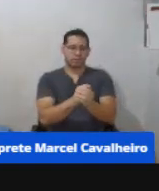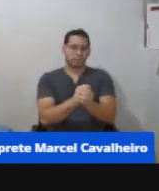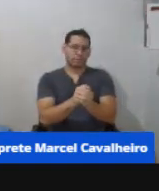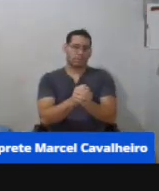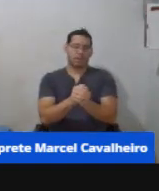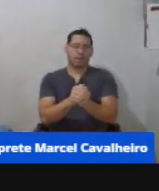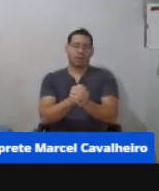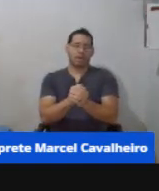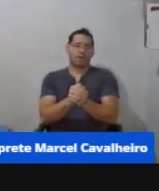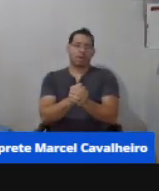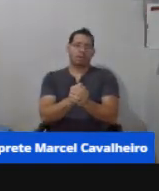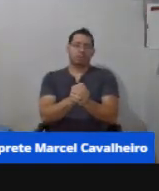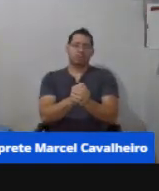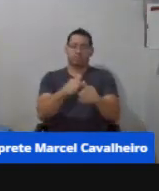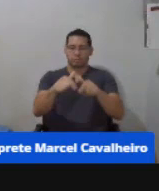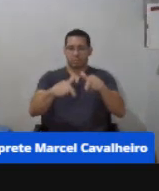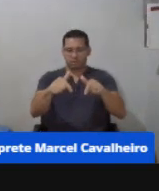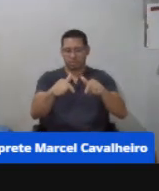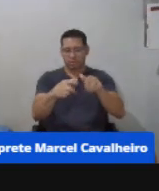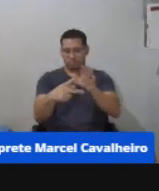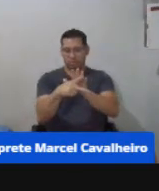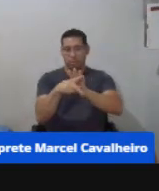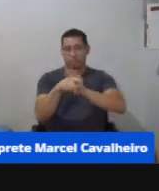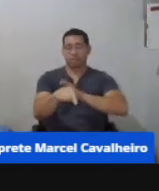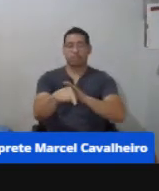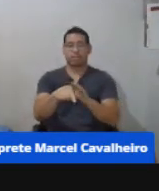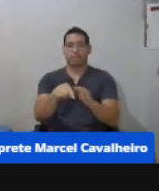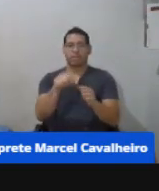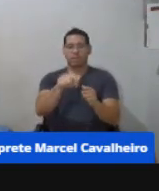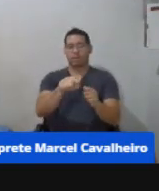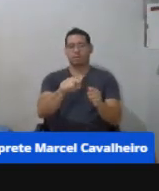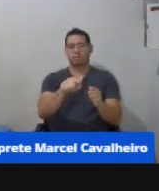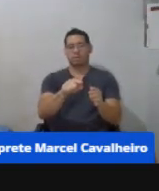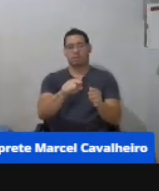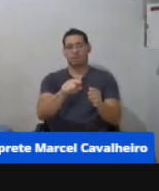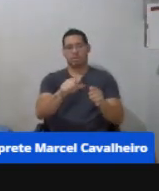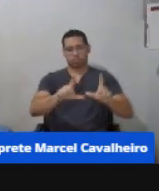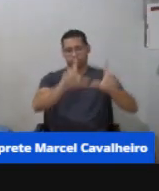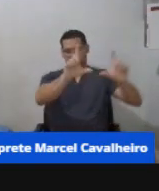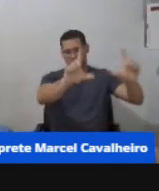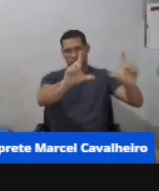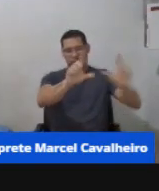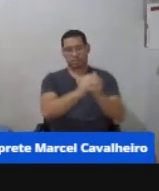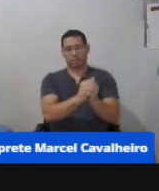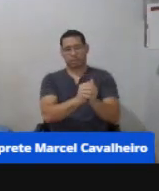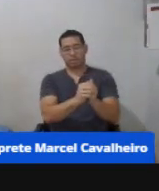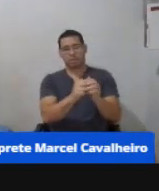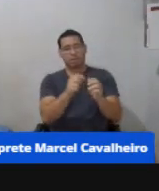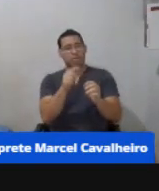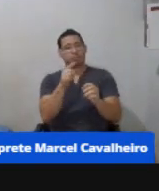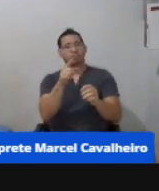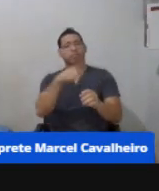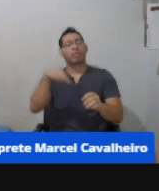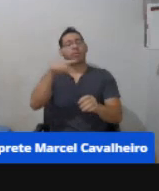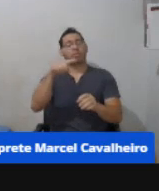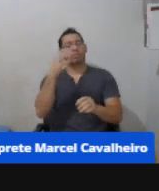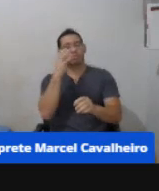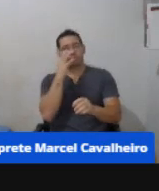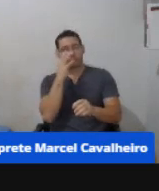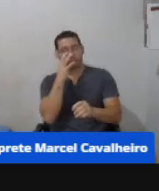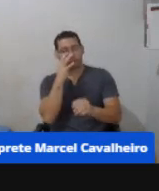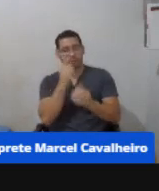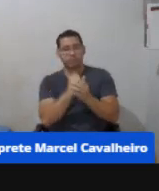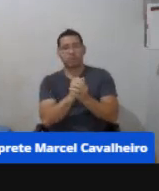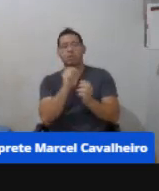habilidades, essa lâmina ficará disponível para constatarem aquilo que foi pontuado